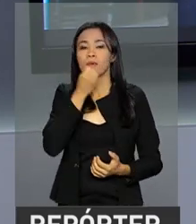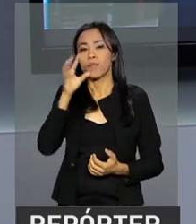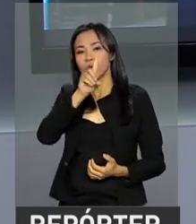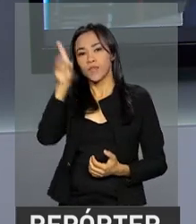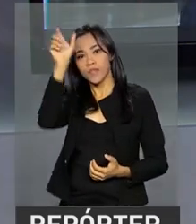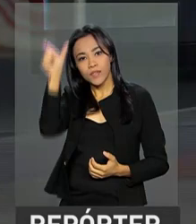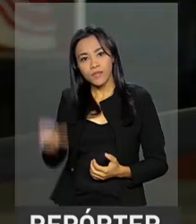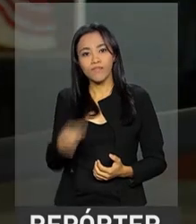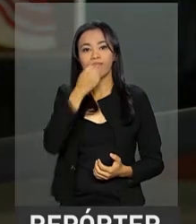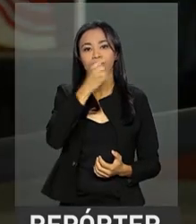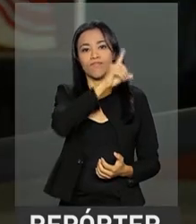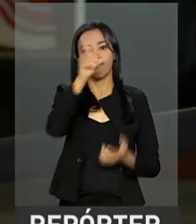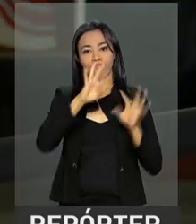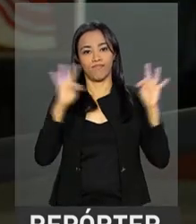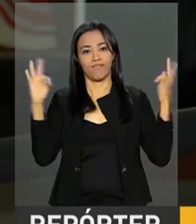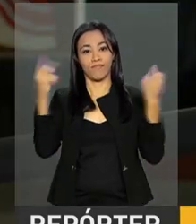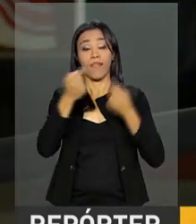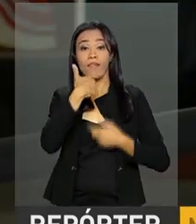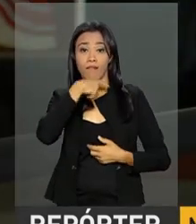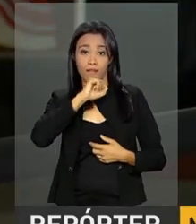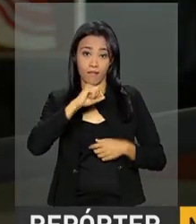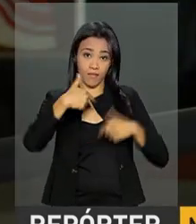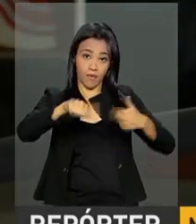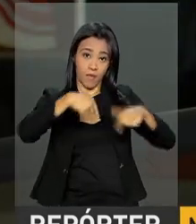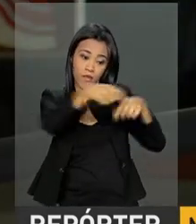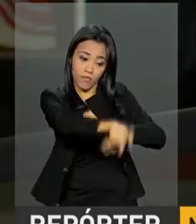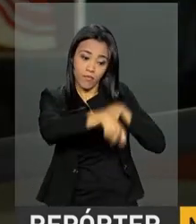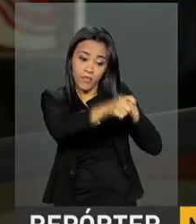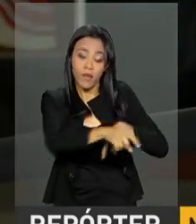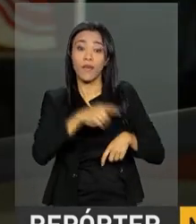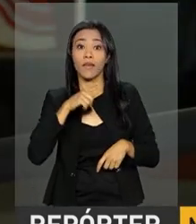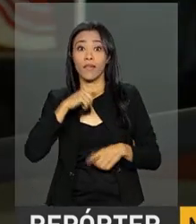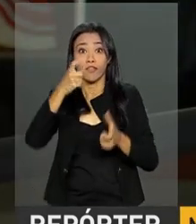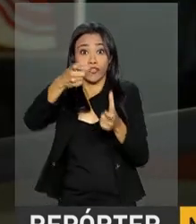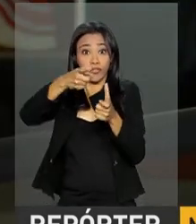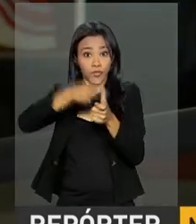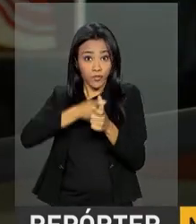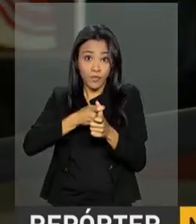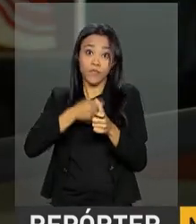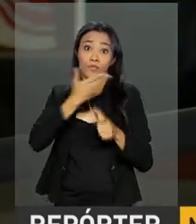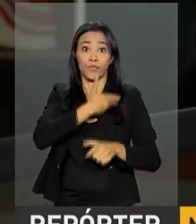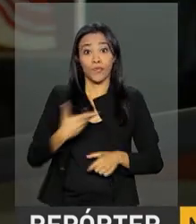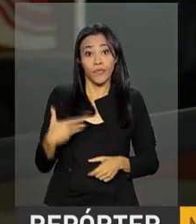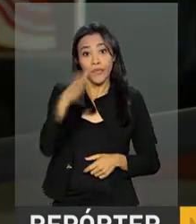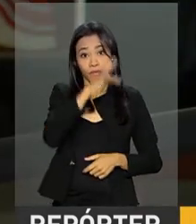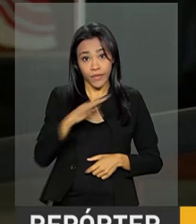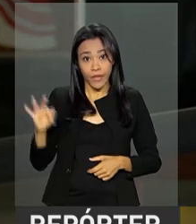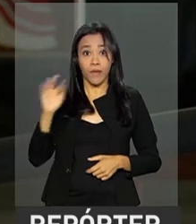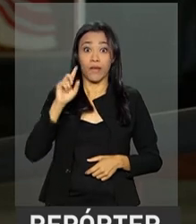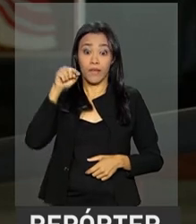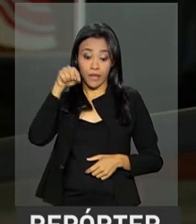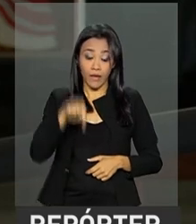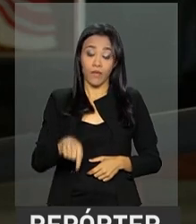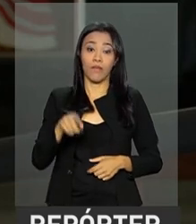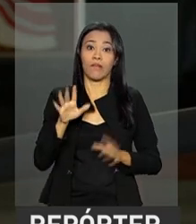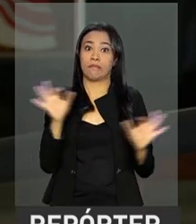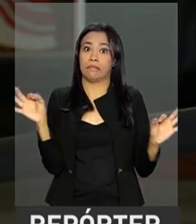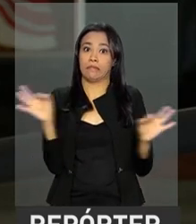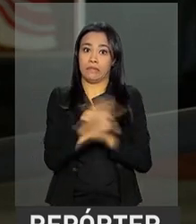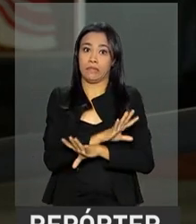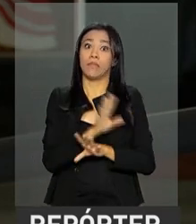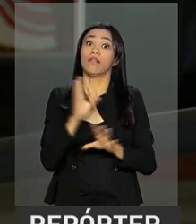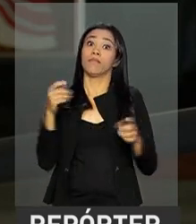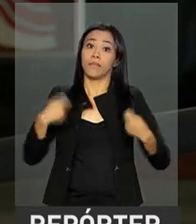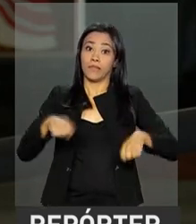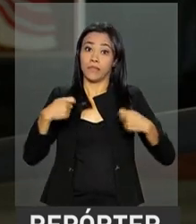bom dia a todos olhe o produtor rural que têm dívidas com a união vencidas até 30 de abril deste ano tem a oportunidade de quitar